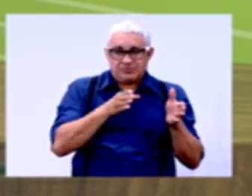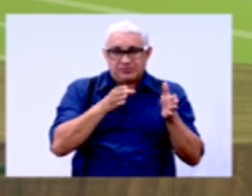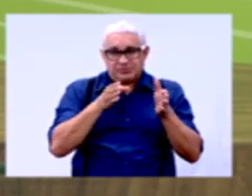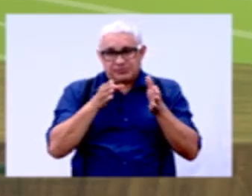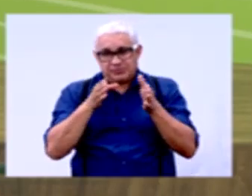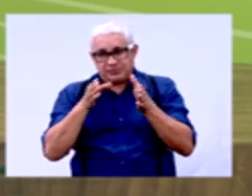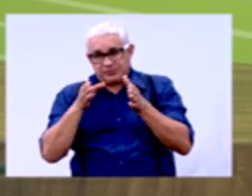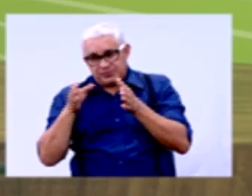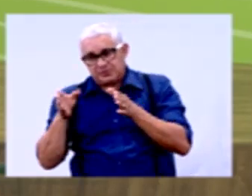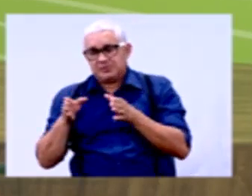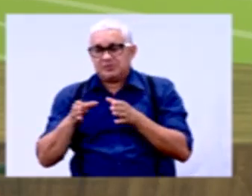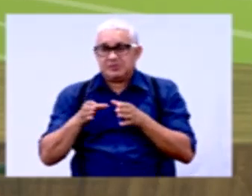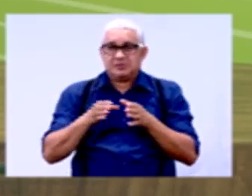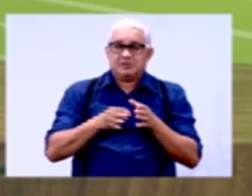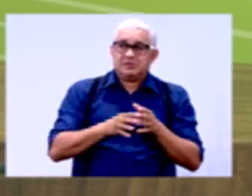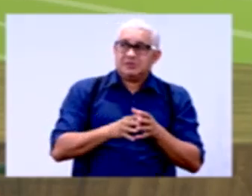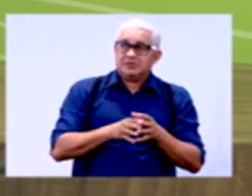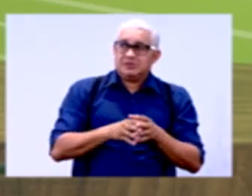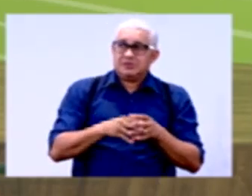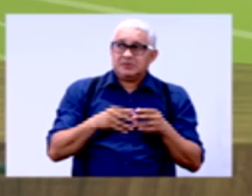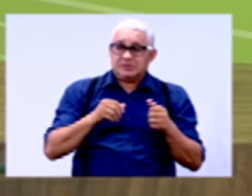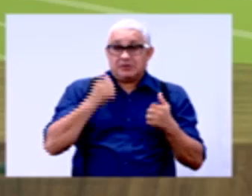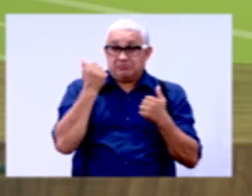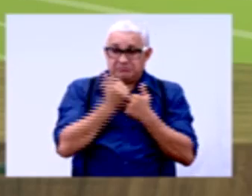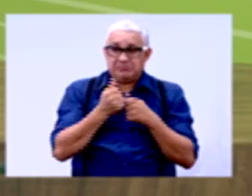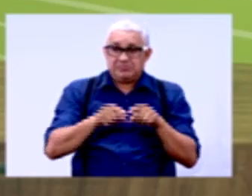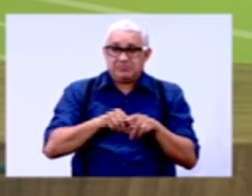descontinuados, né? Então já o HTML está suprindo isso